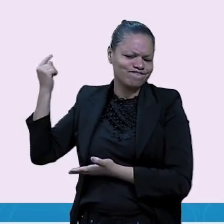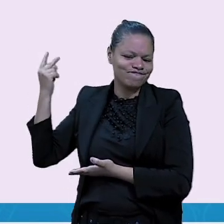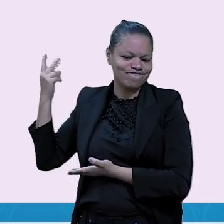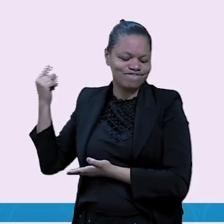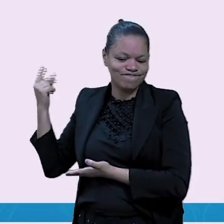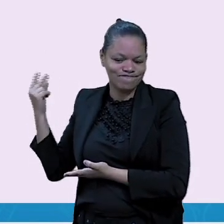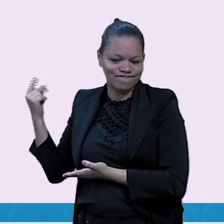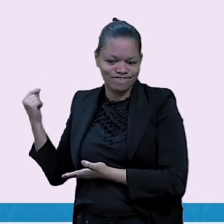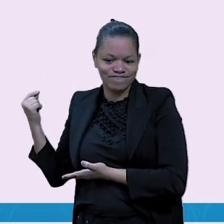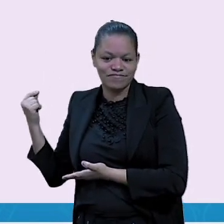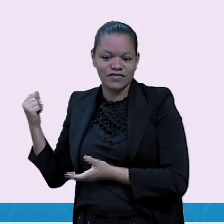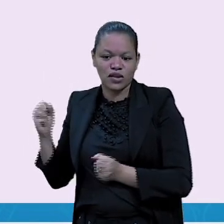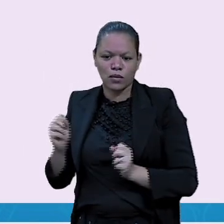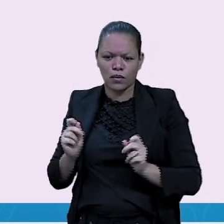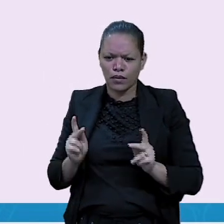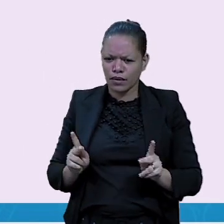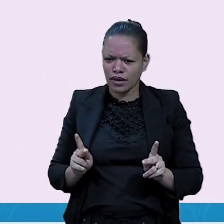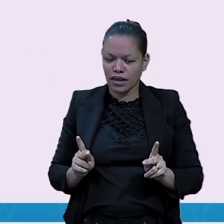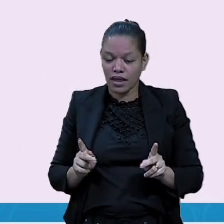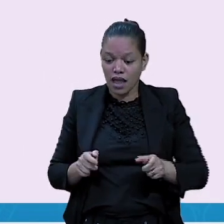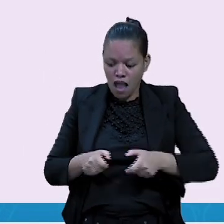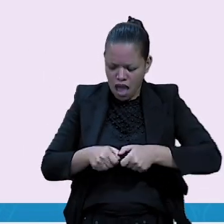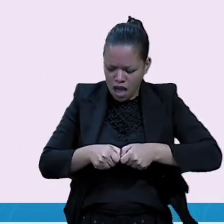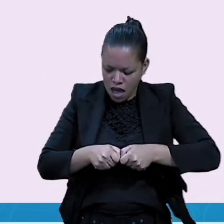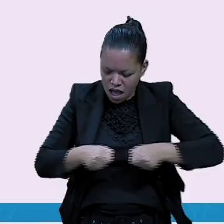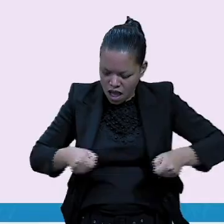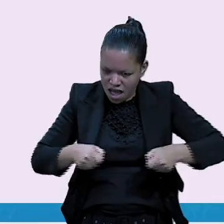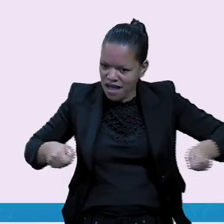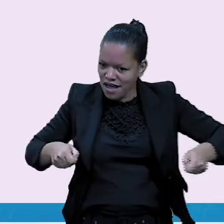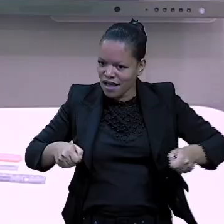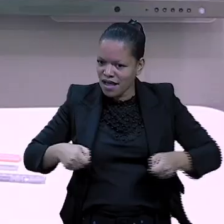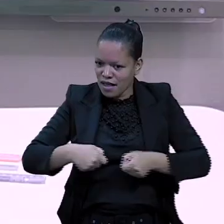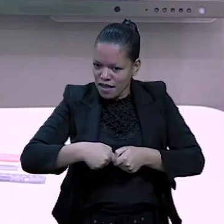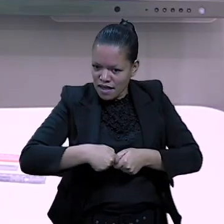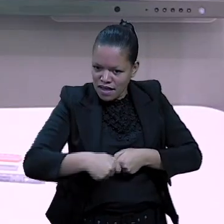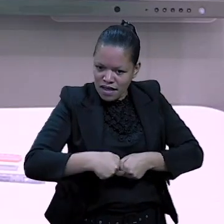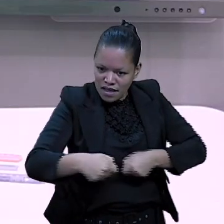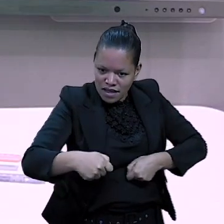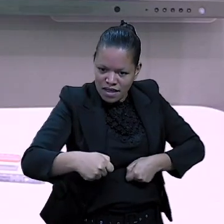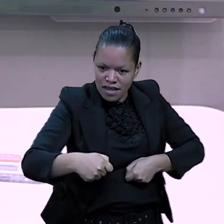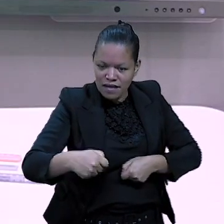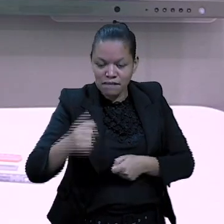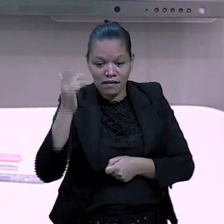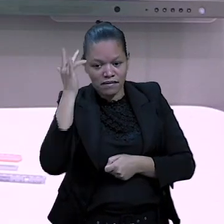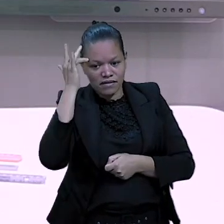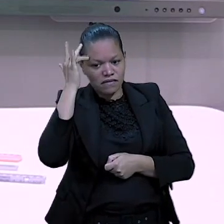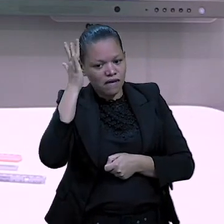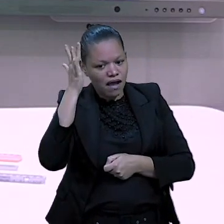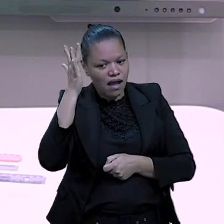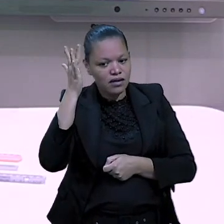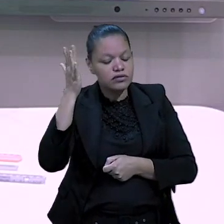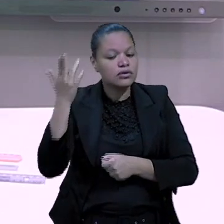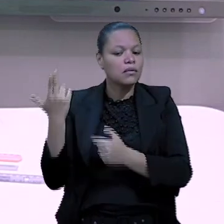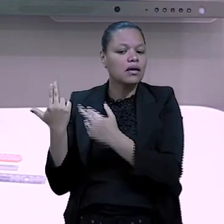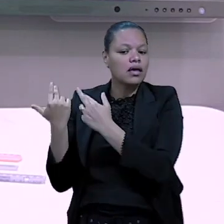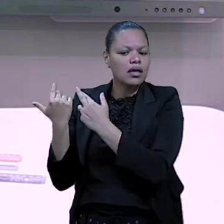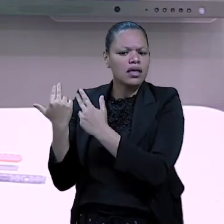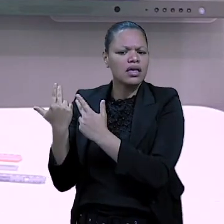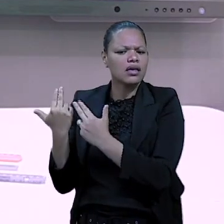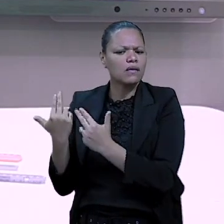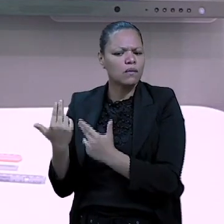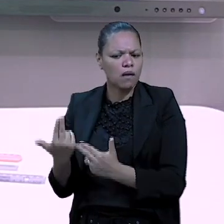antigo que gosta de usar. Mas a trena, ela faz esse mesmo serviço e é mais fácil, porque você usa, ó, tanto que você quiser,